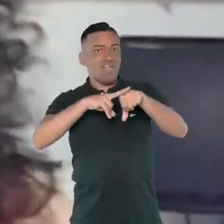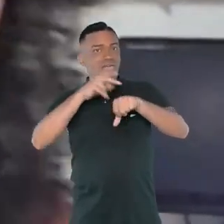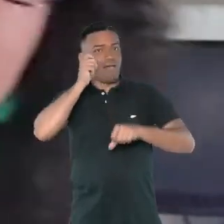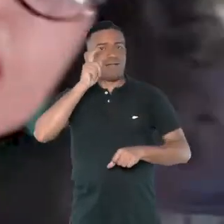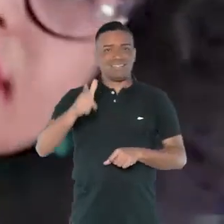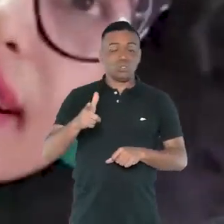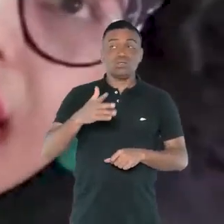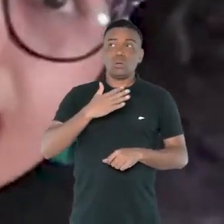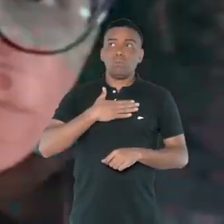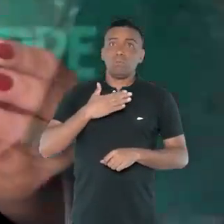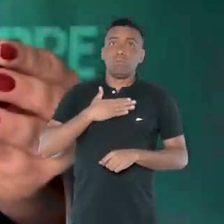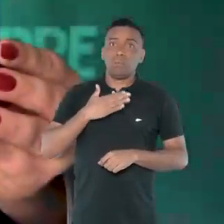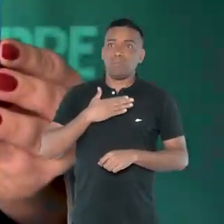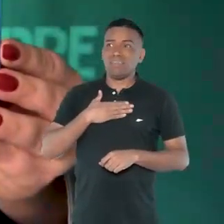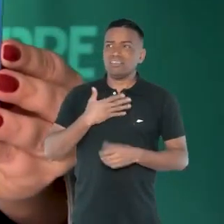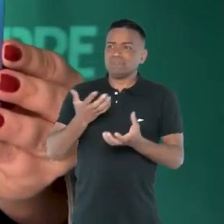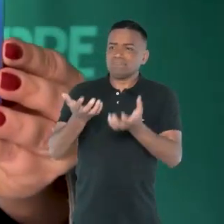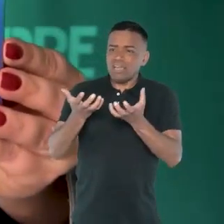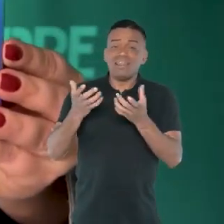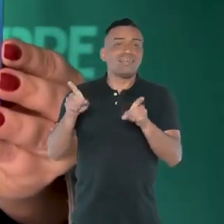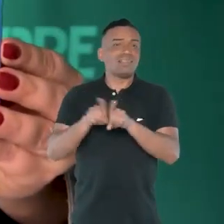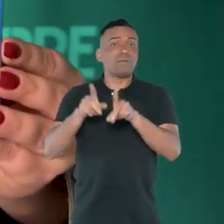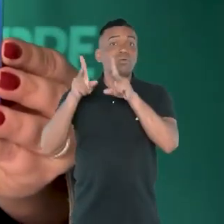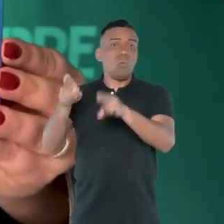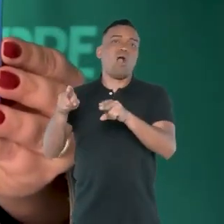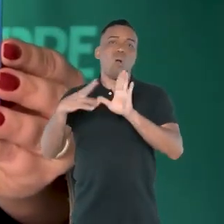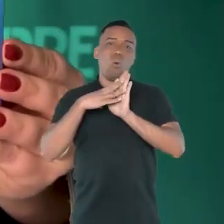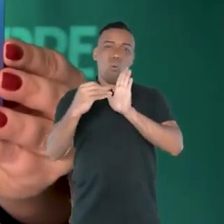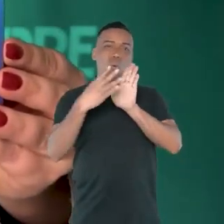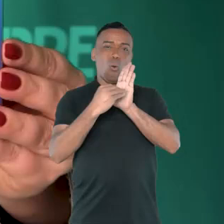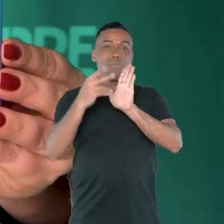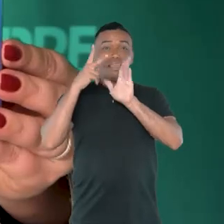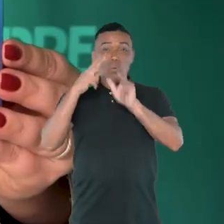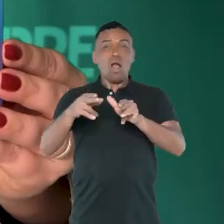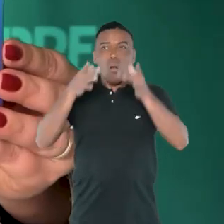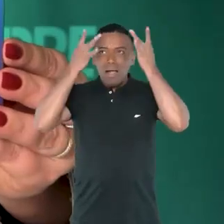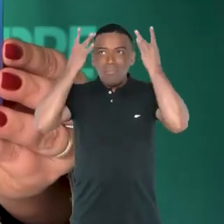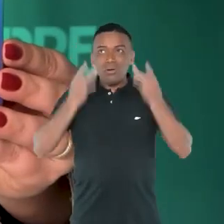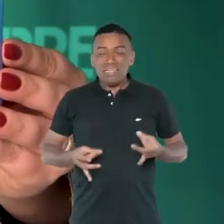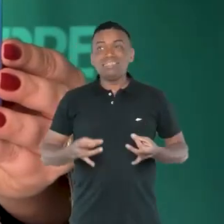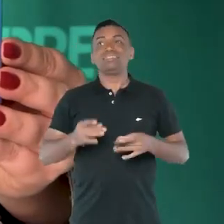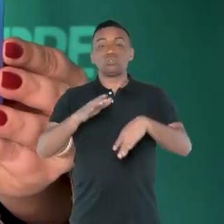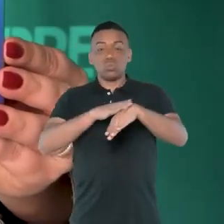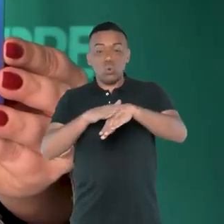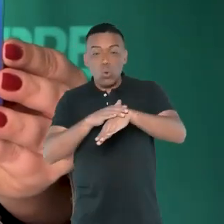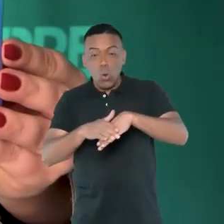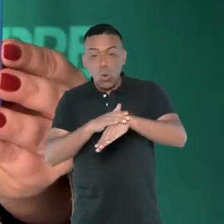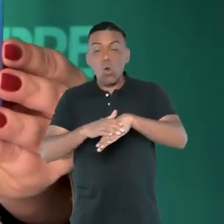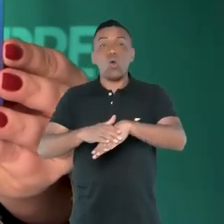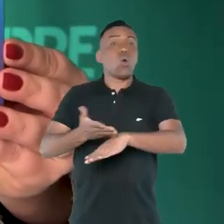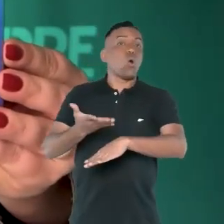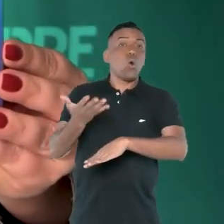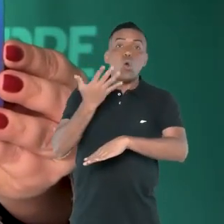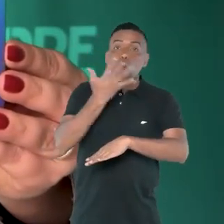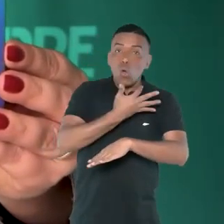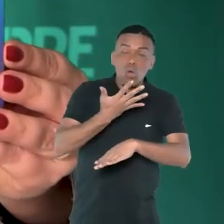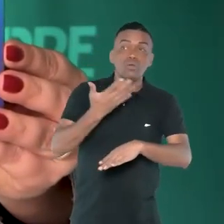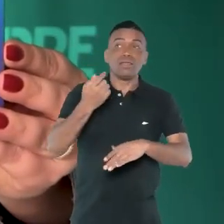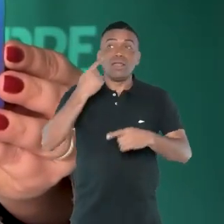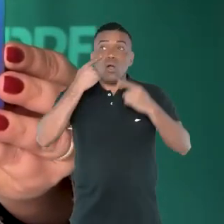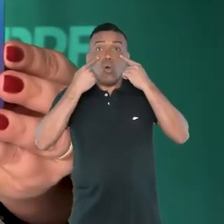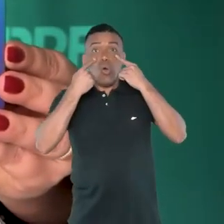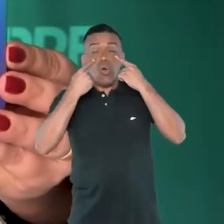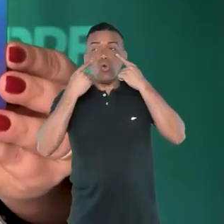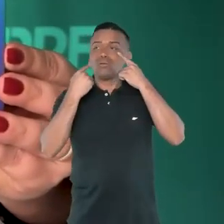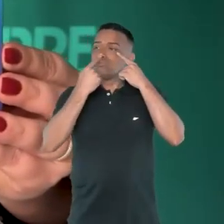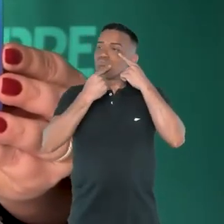liso, elas tinham os olhos claros. E isso me fazia querer também aquilo. Eu queria ter aquele cabelo, eu